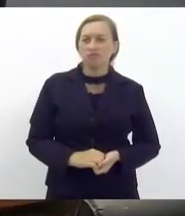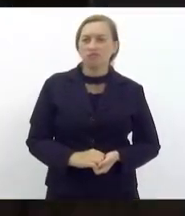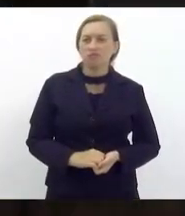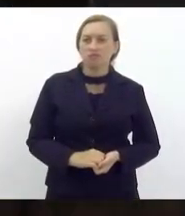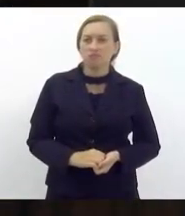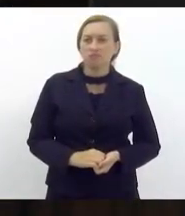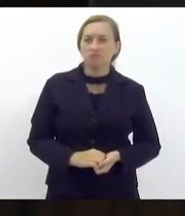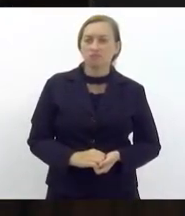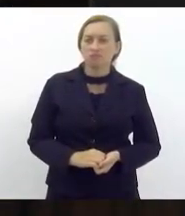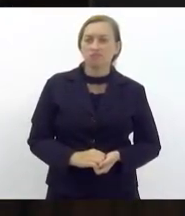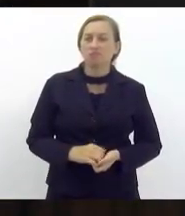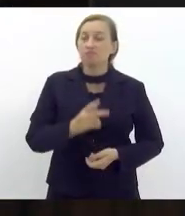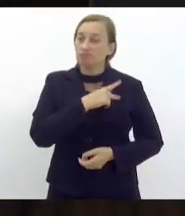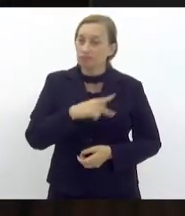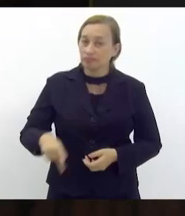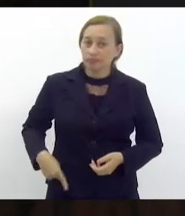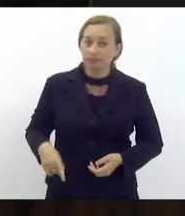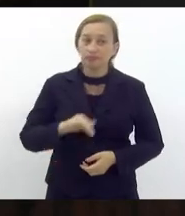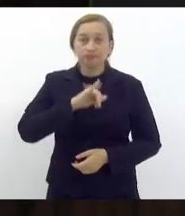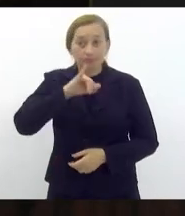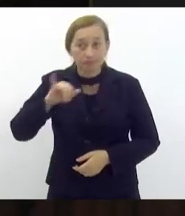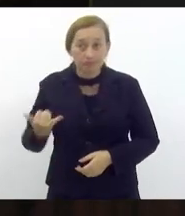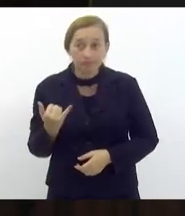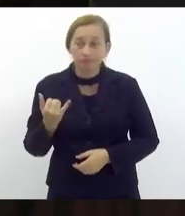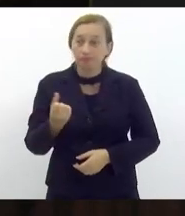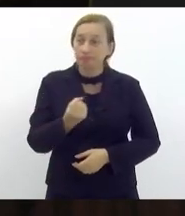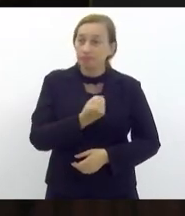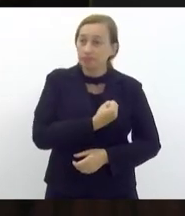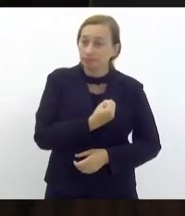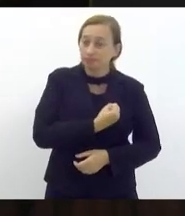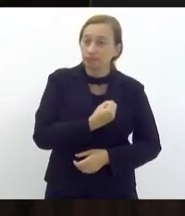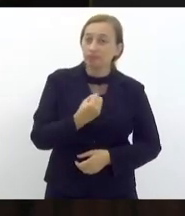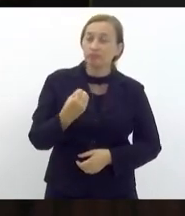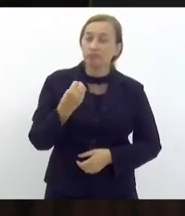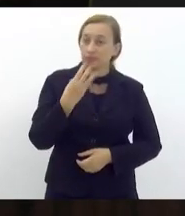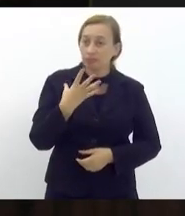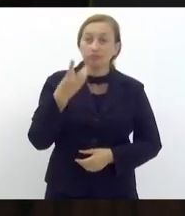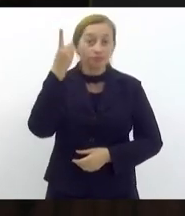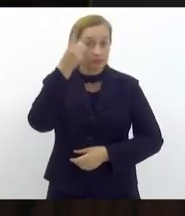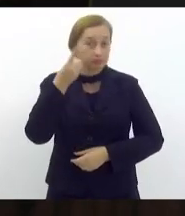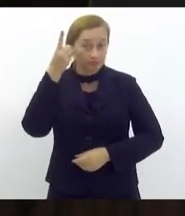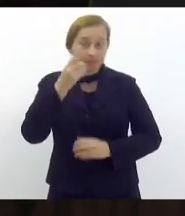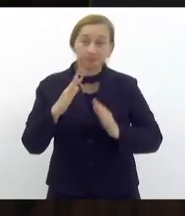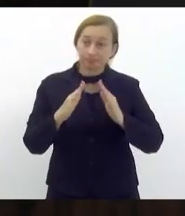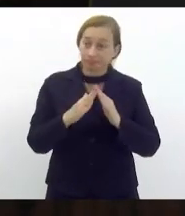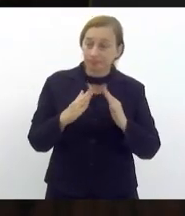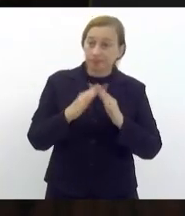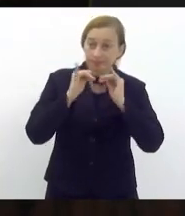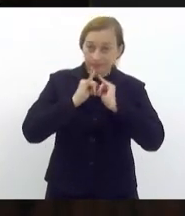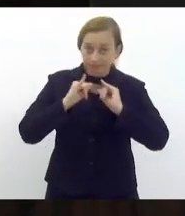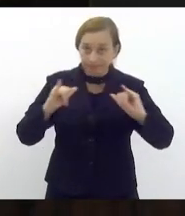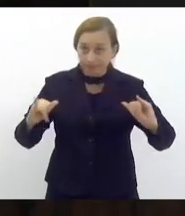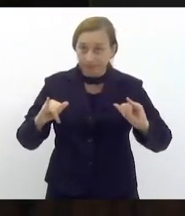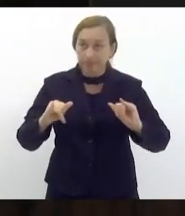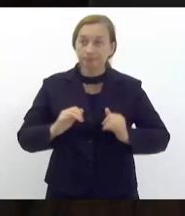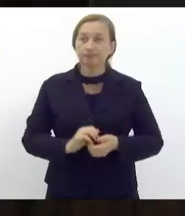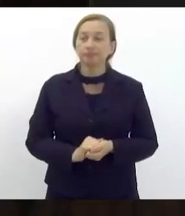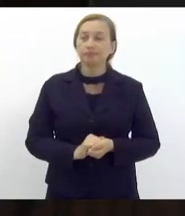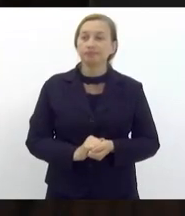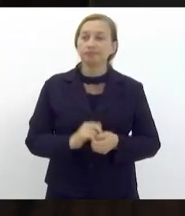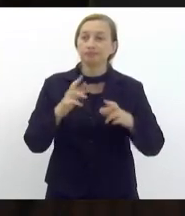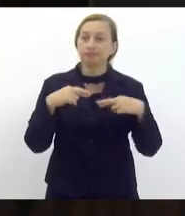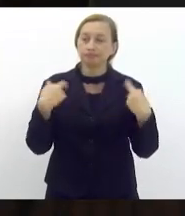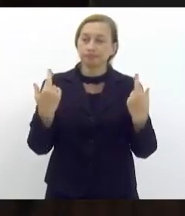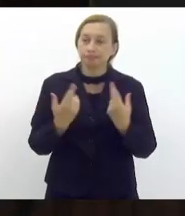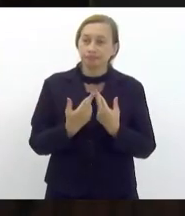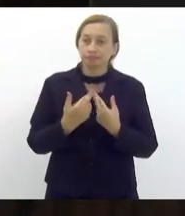de aproveitar o quórum altíssimo da presença dos deputados e deputados e anunciar as sessões